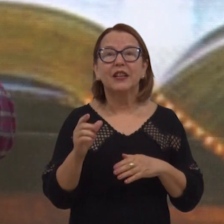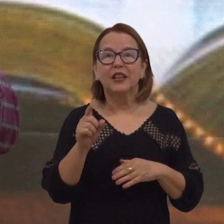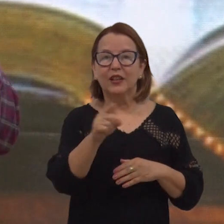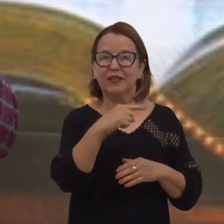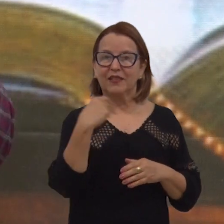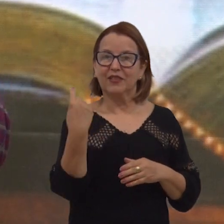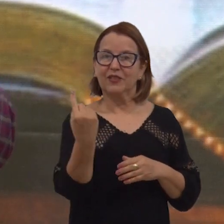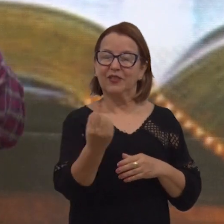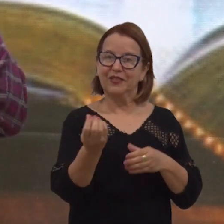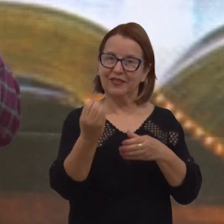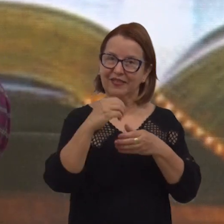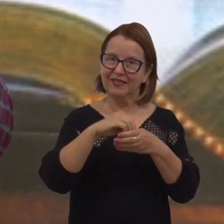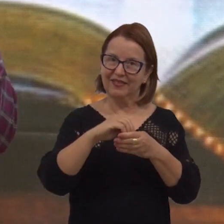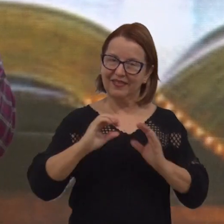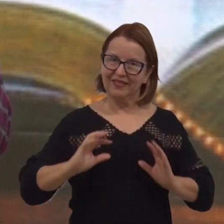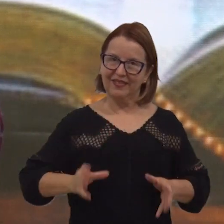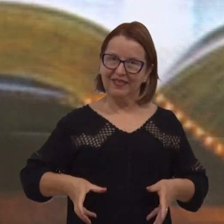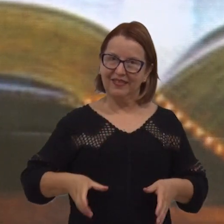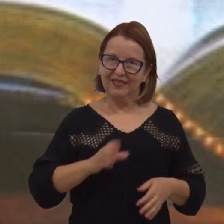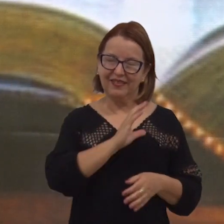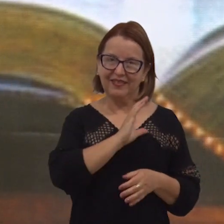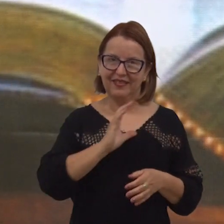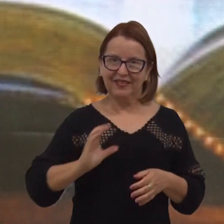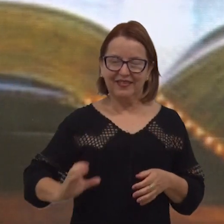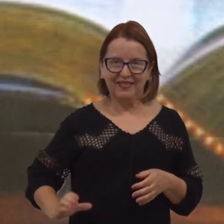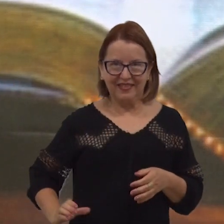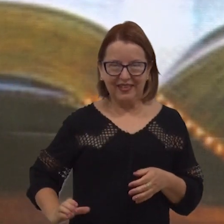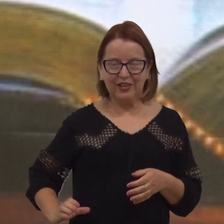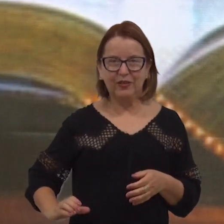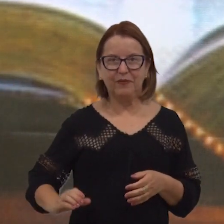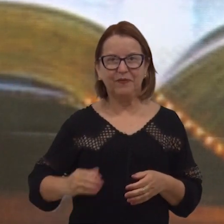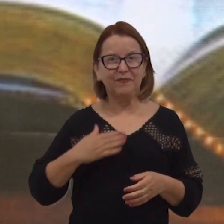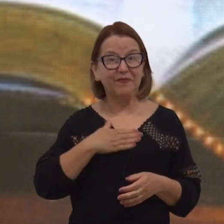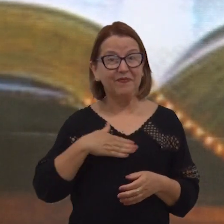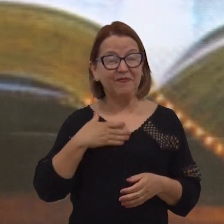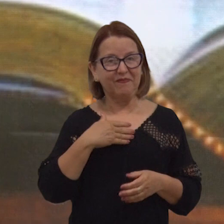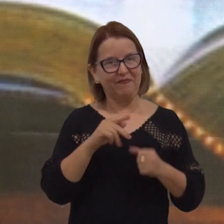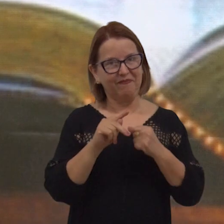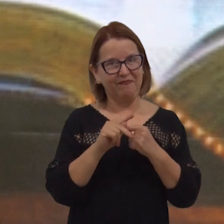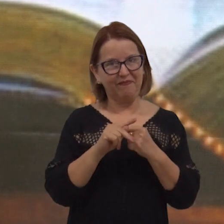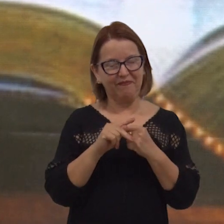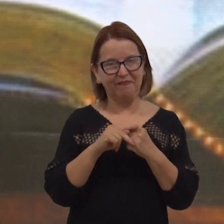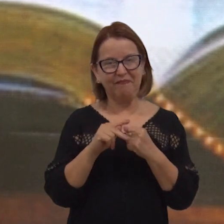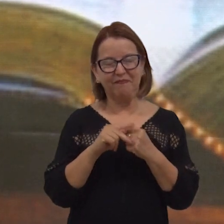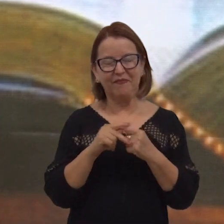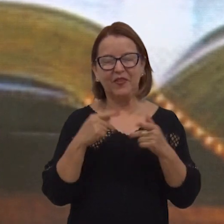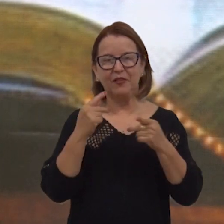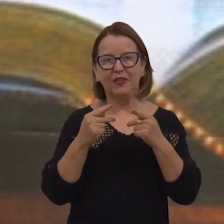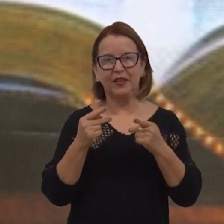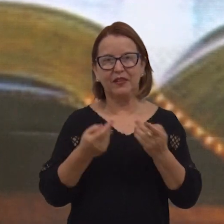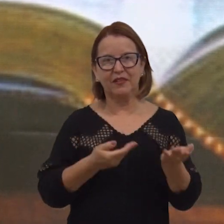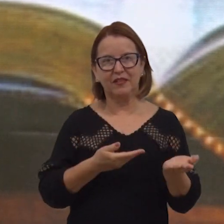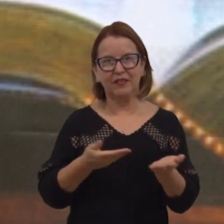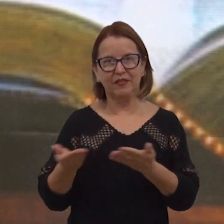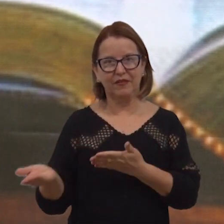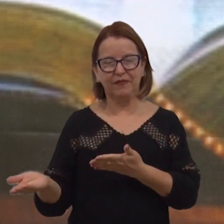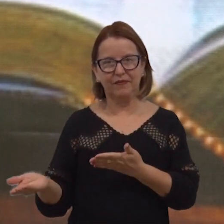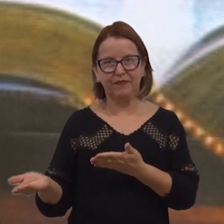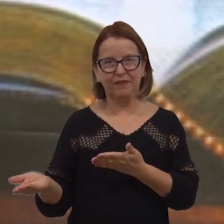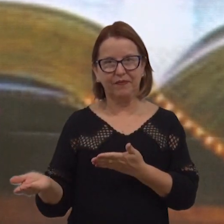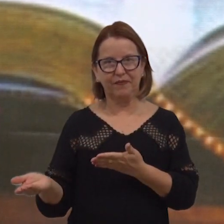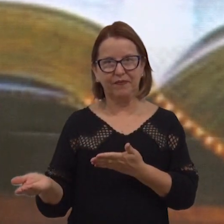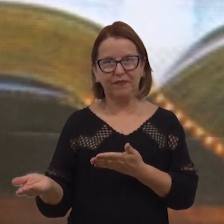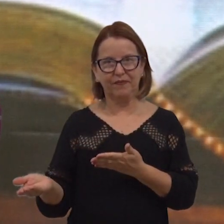nossa atração no corpo de Cristo. Eu gosto muito de Pedro, quando o apóstolo Pedro diz,